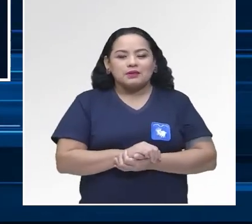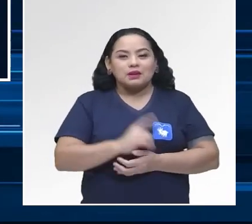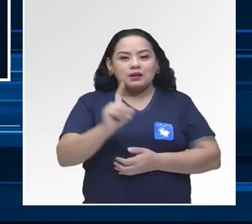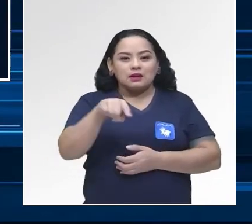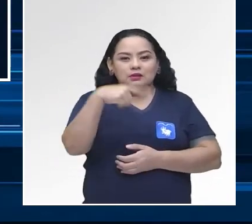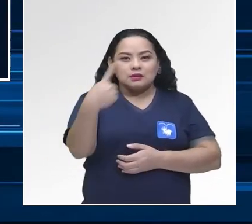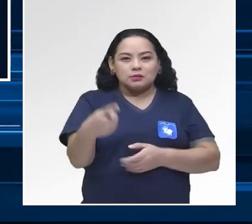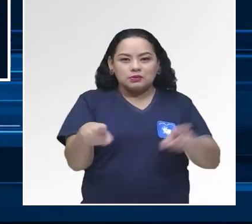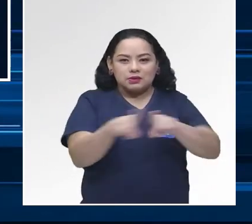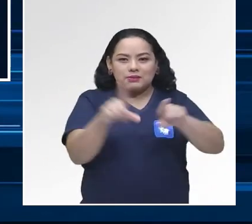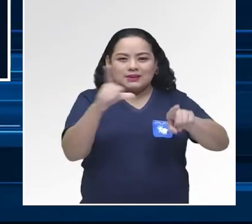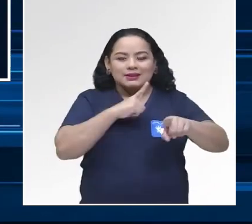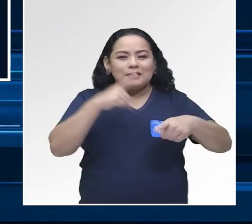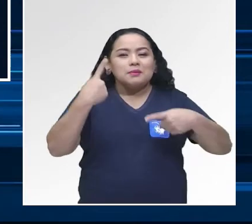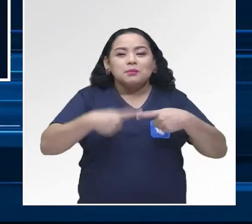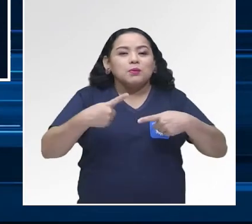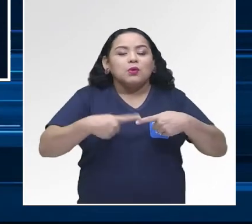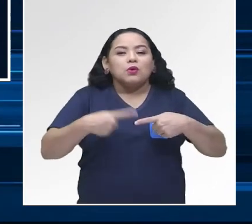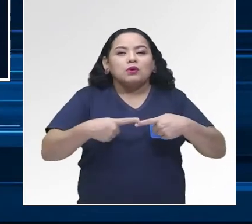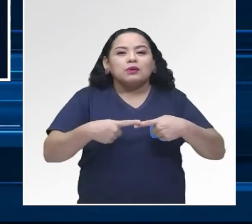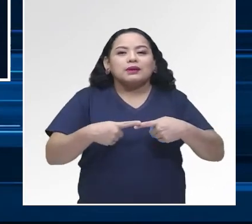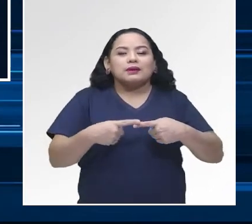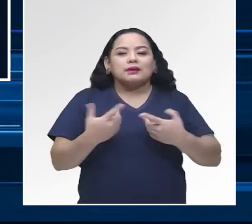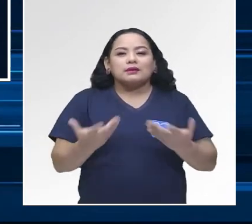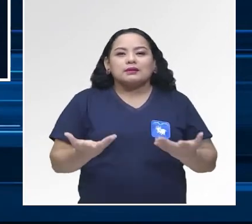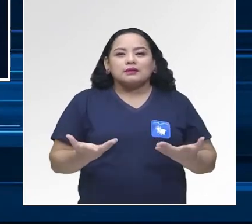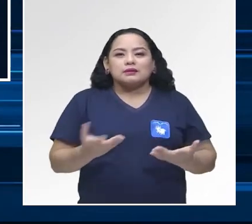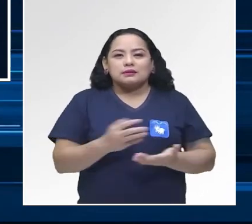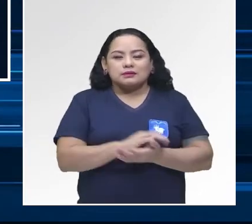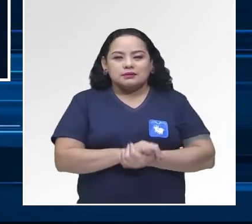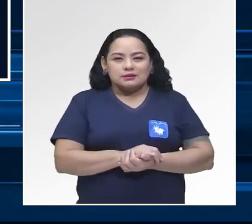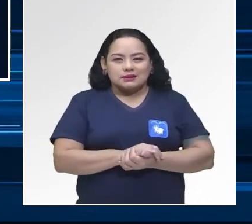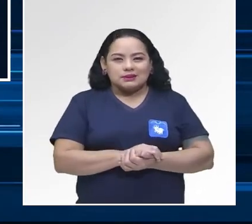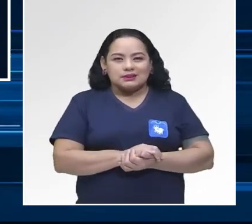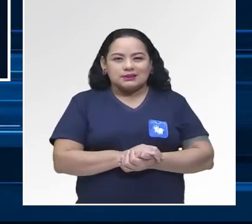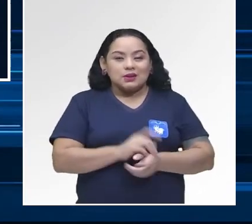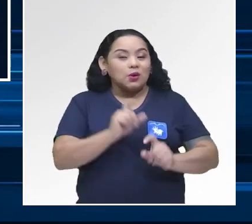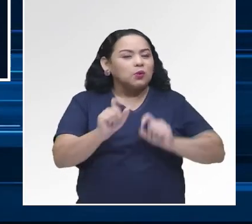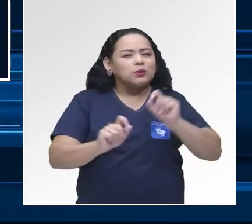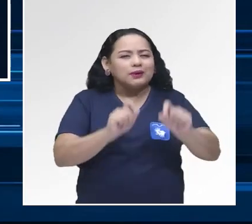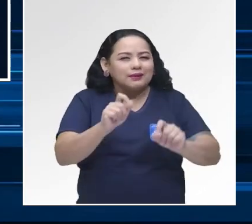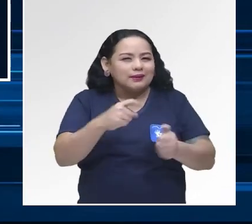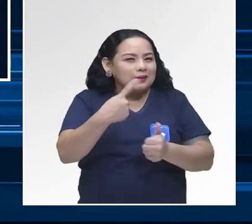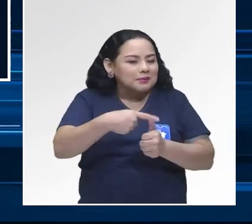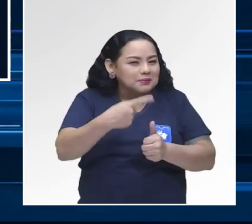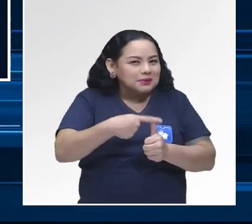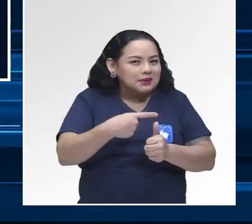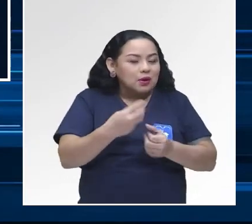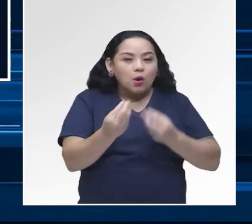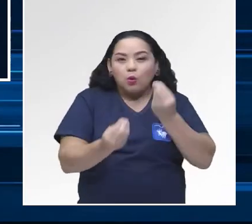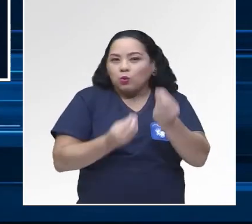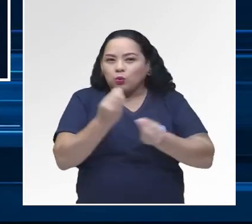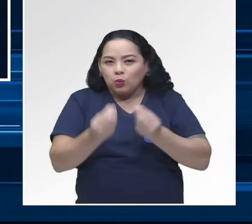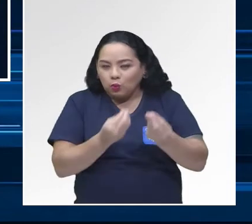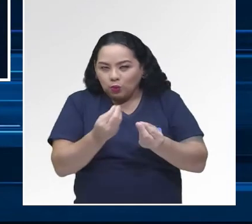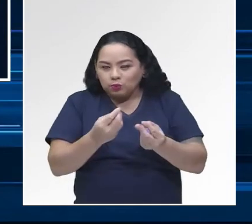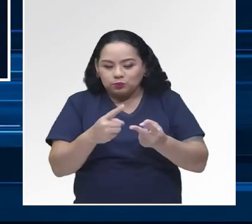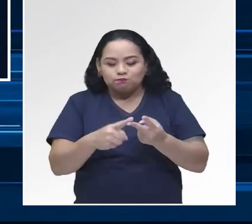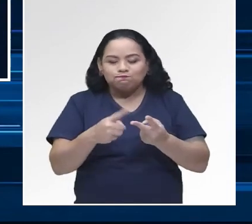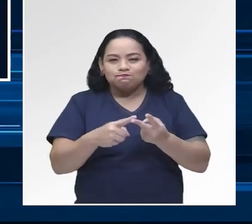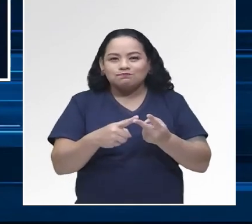nós temos também o porquê é. Né? O que é, como é o